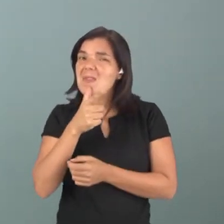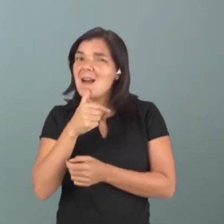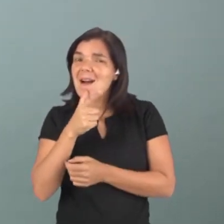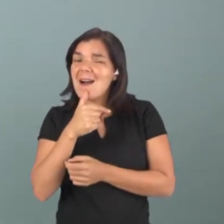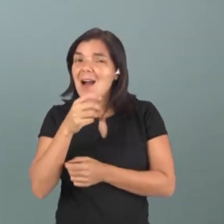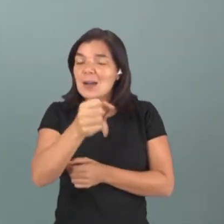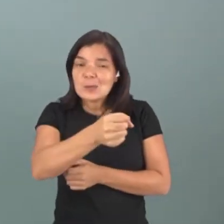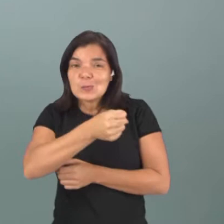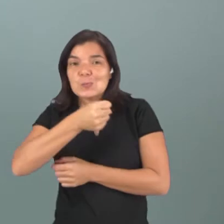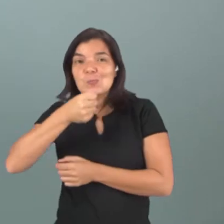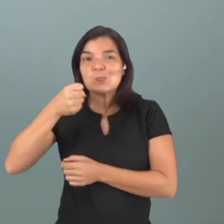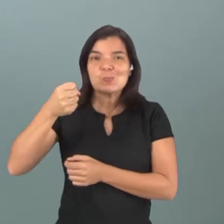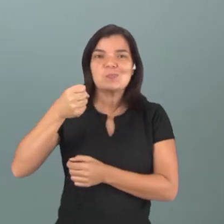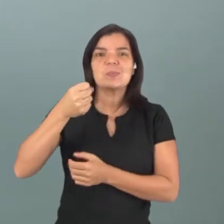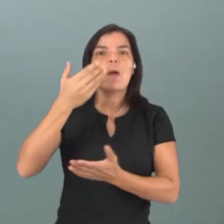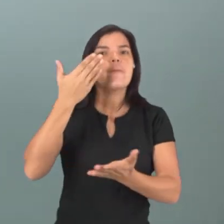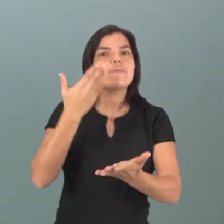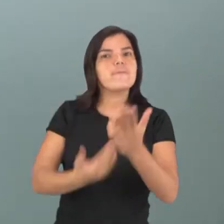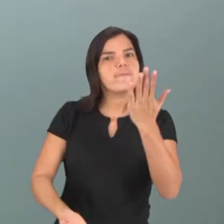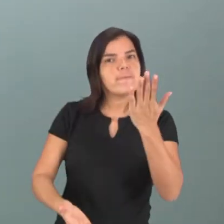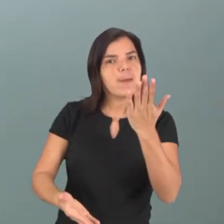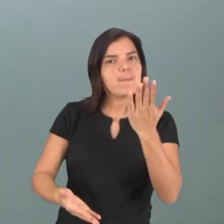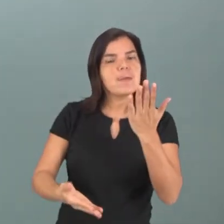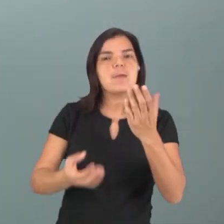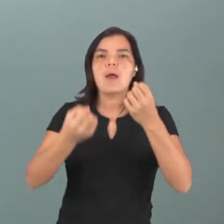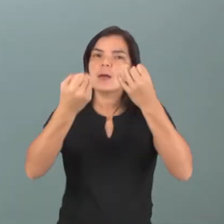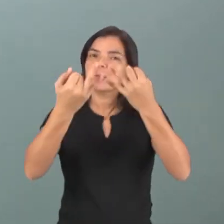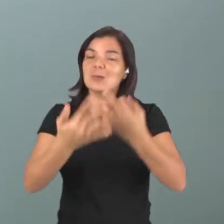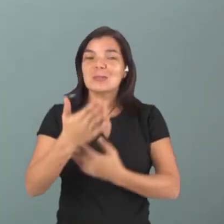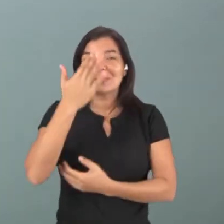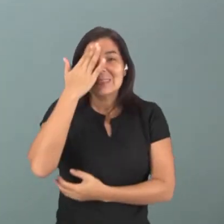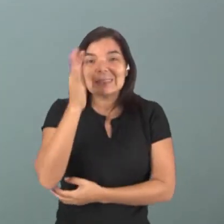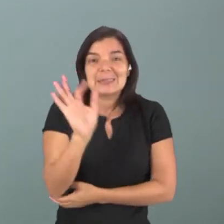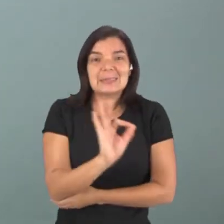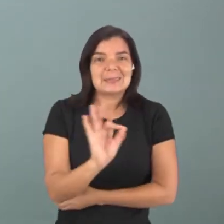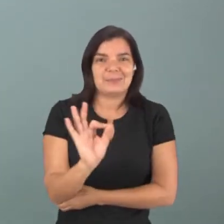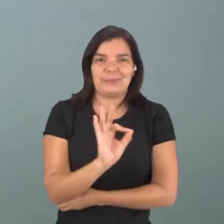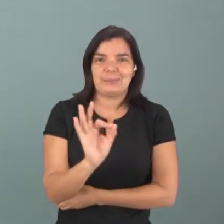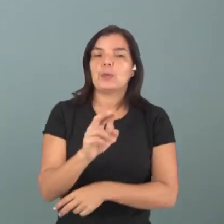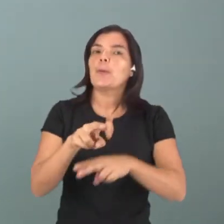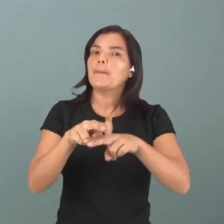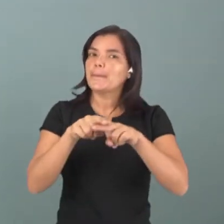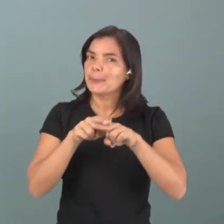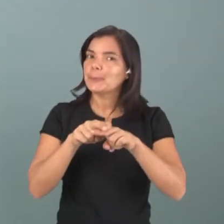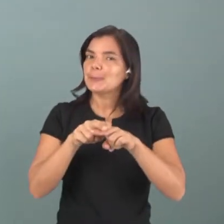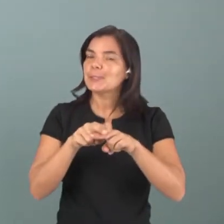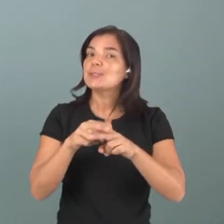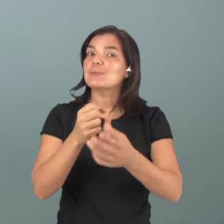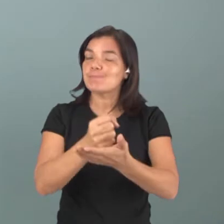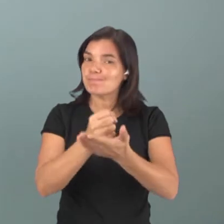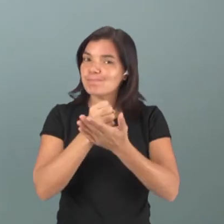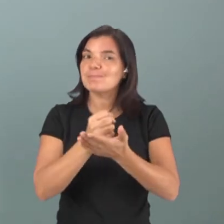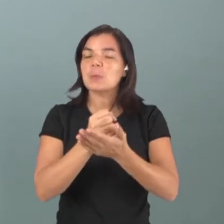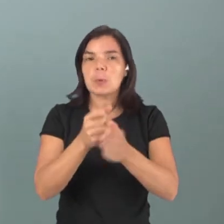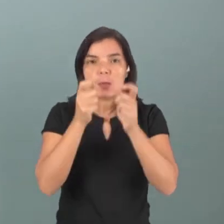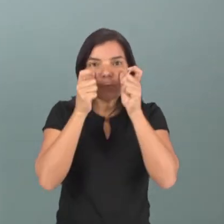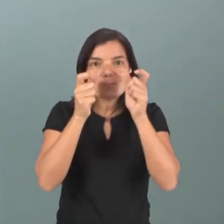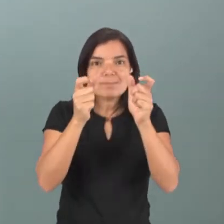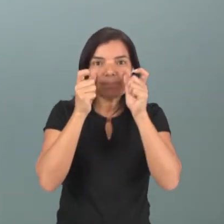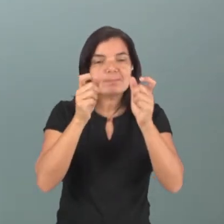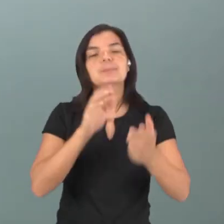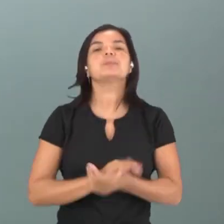sua geladeira, você vai perder o fio da meada e não vai entender mais nada. Por isso eu conto com você para ficar muito atento, tá